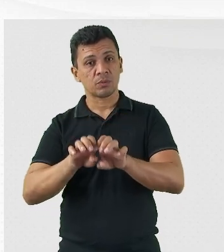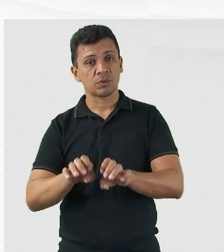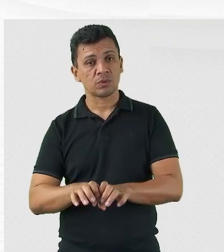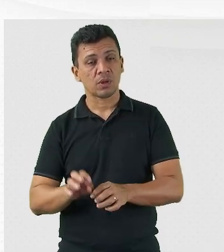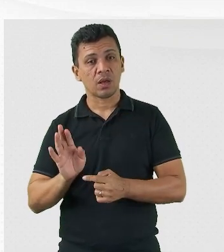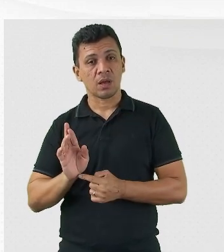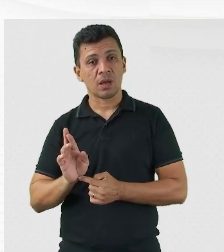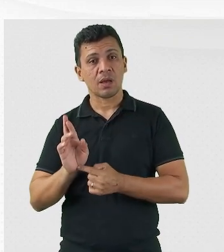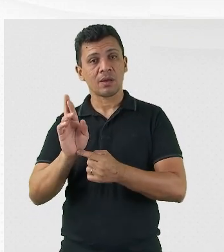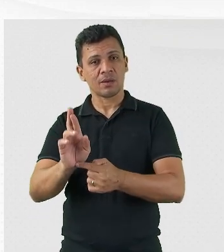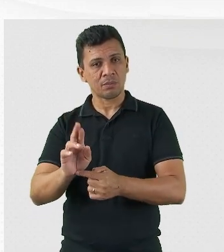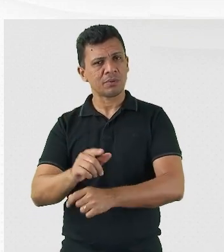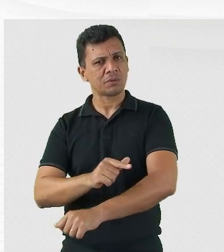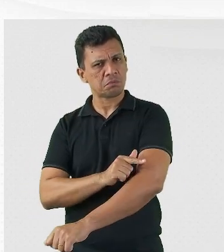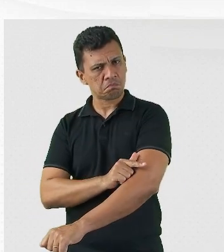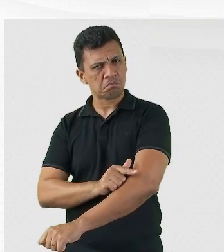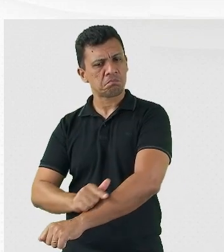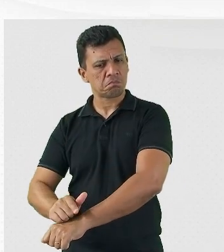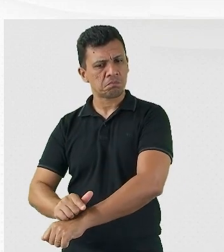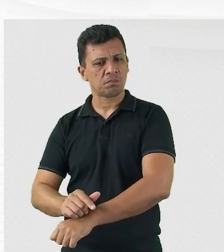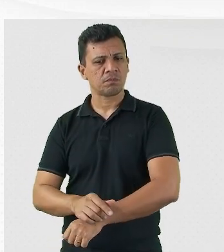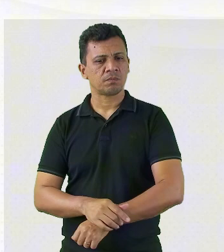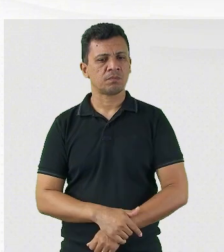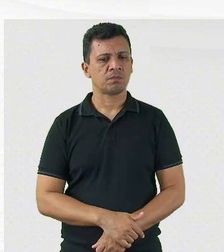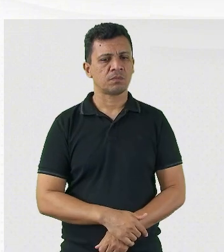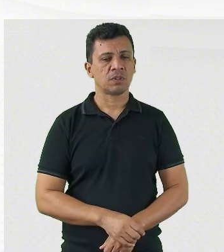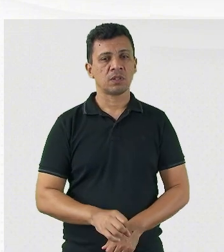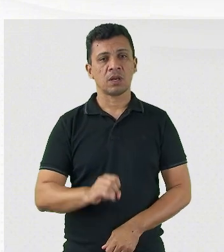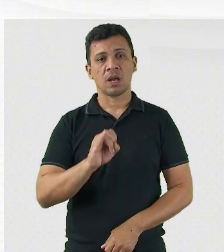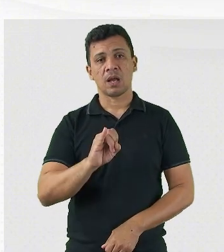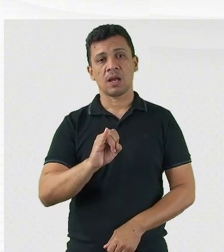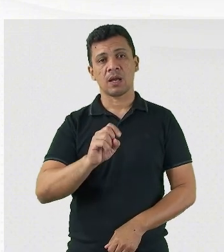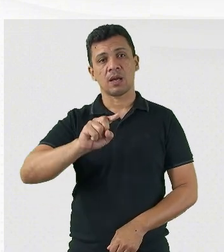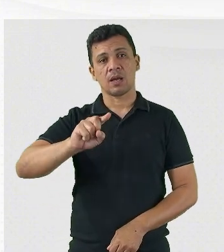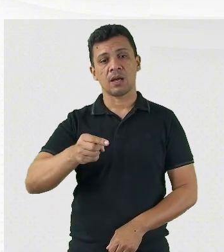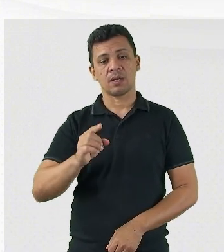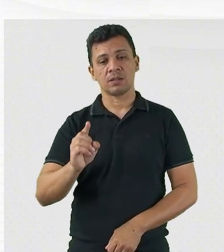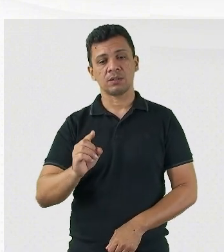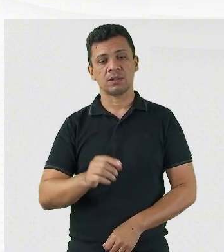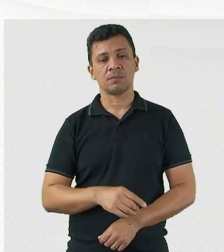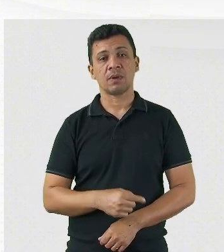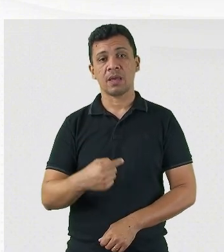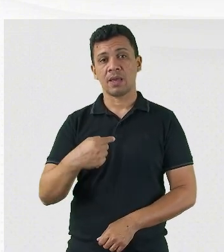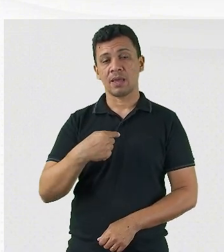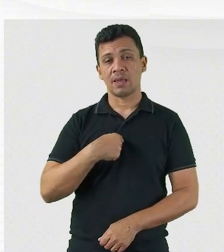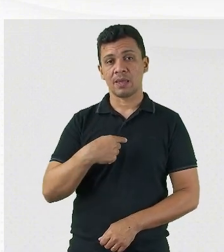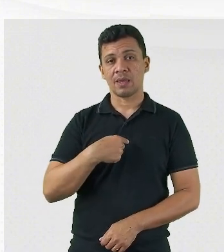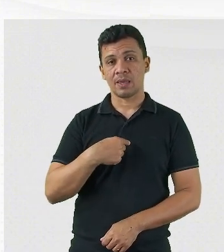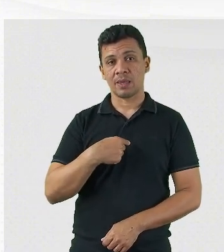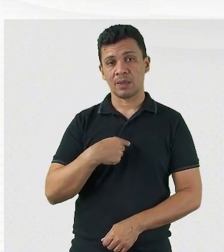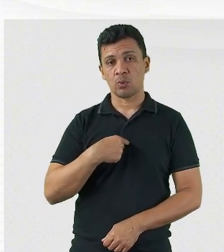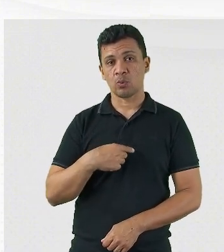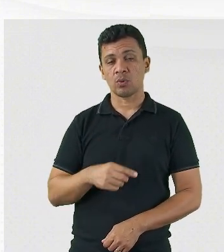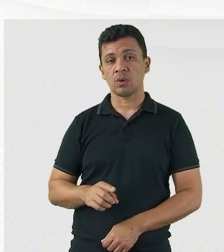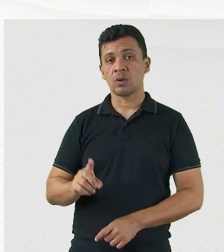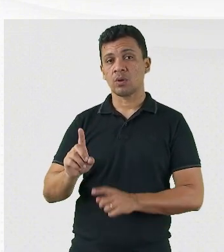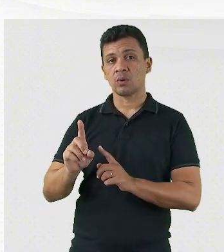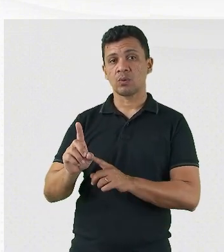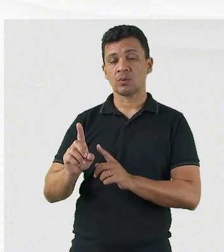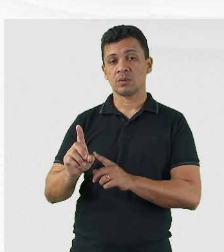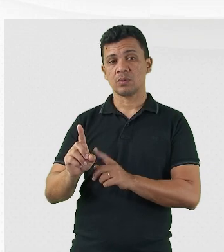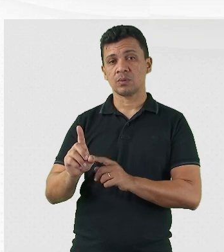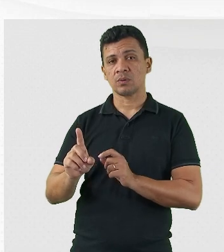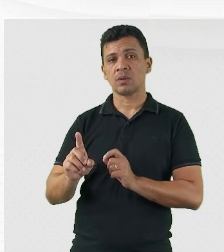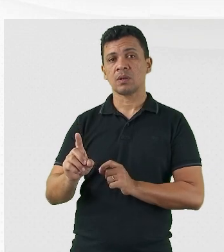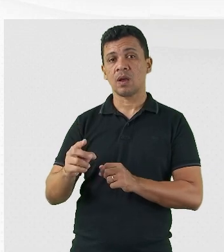da educação, tá? I'd, o pronome eu com a abreviação do D, que é a contração